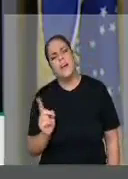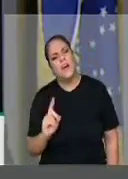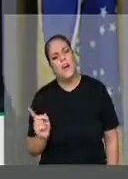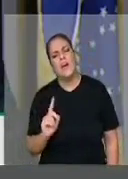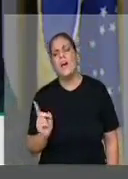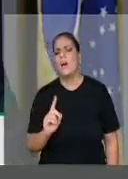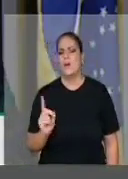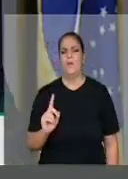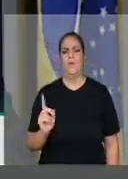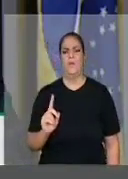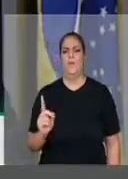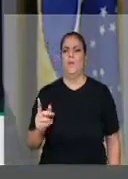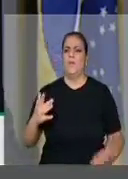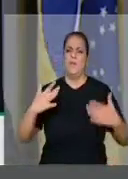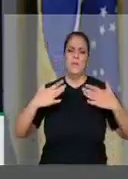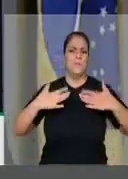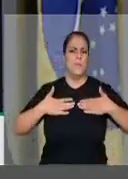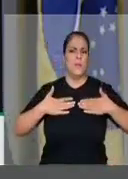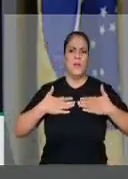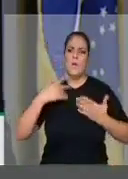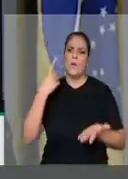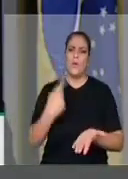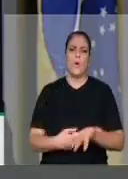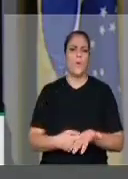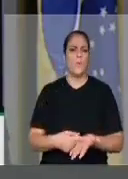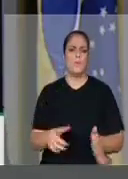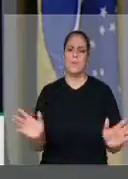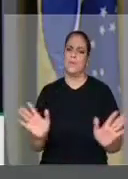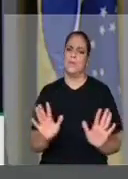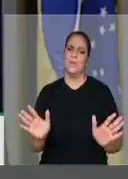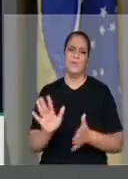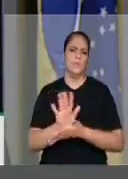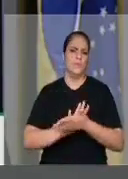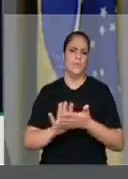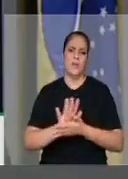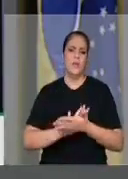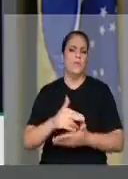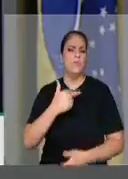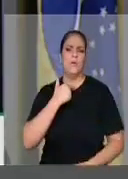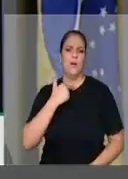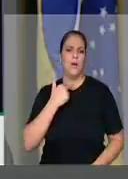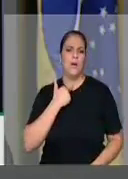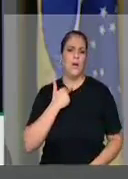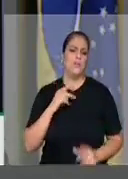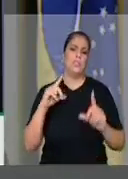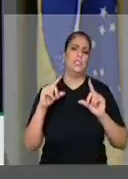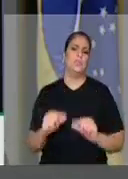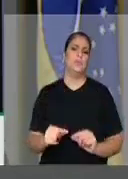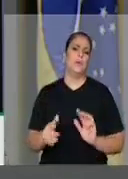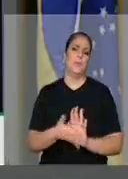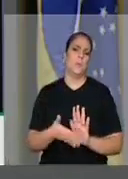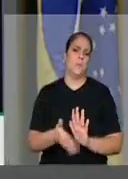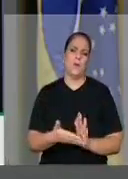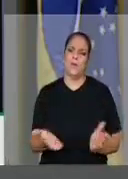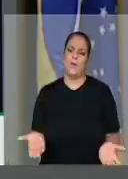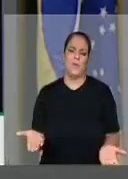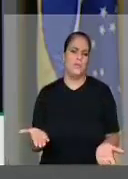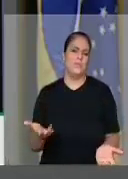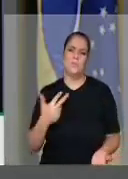diminuir a despesa? Não é compromisso desta comissão, Edu Rocha, propor diminuição de